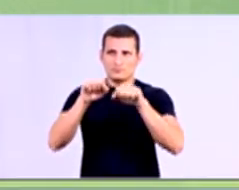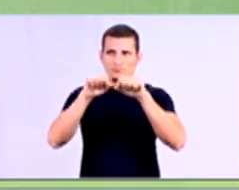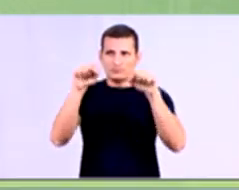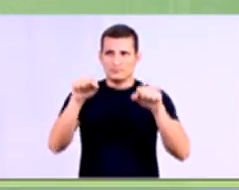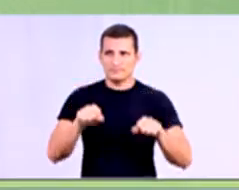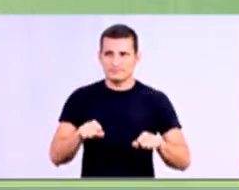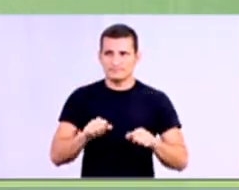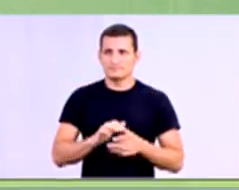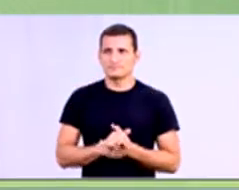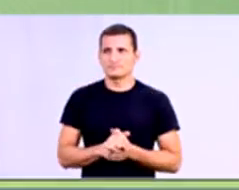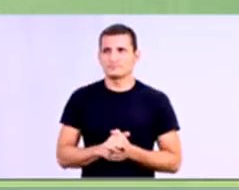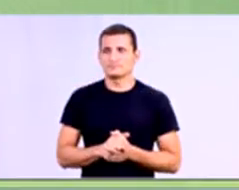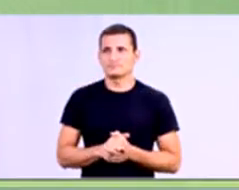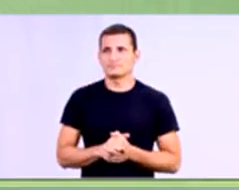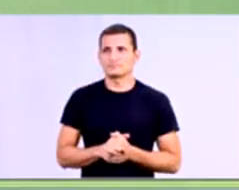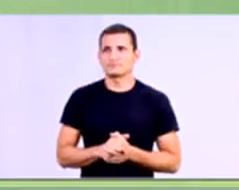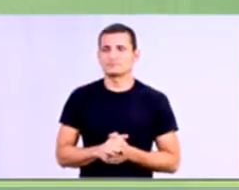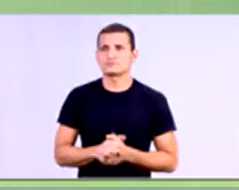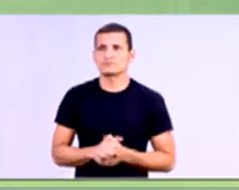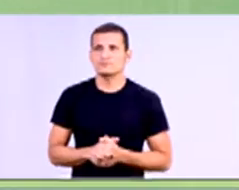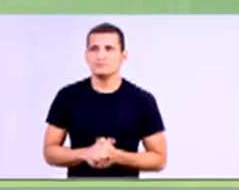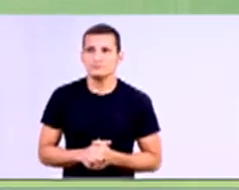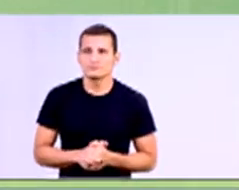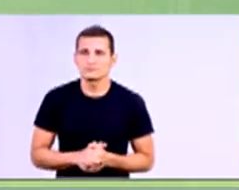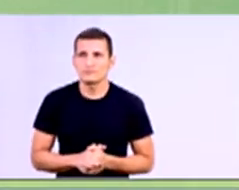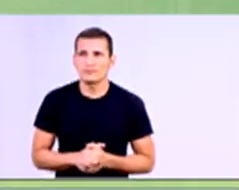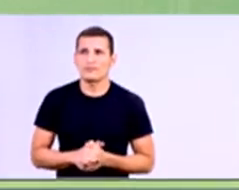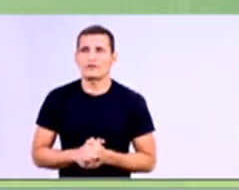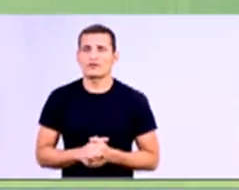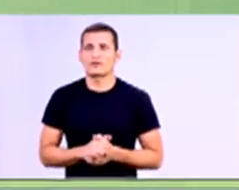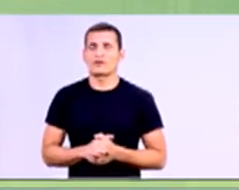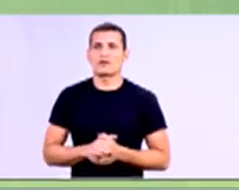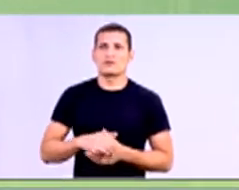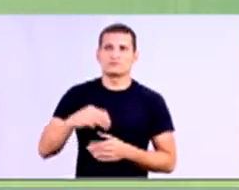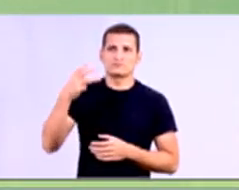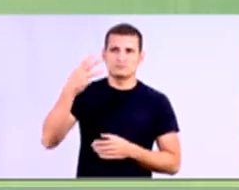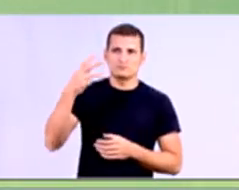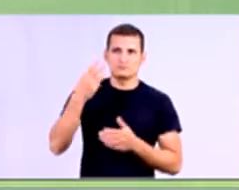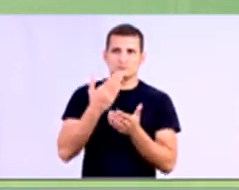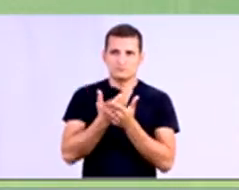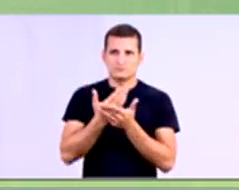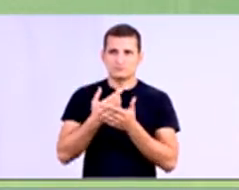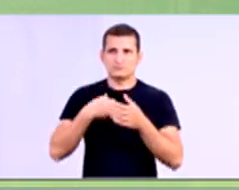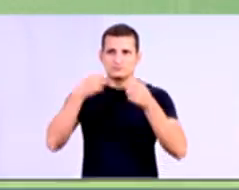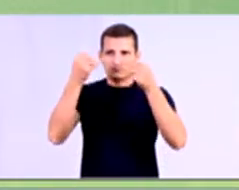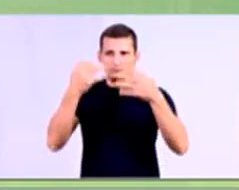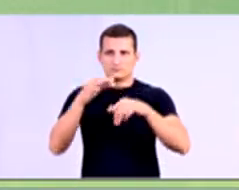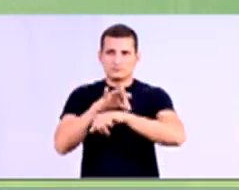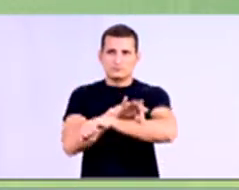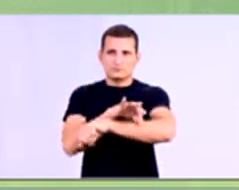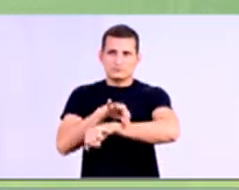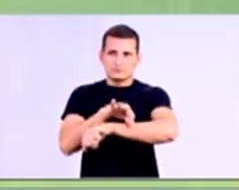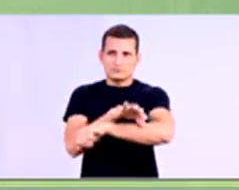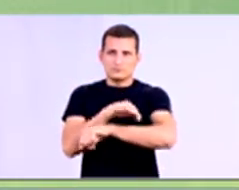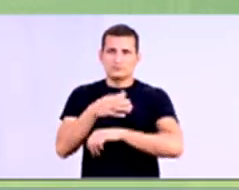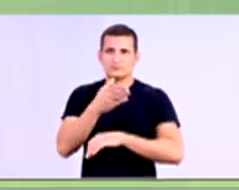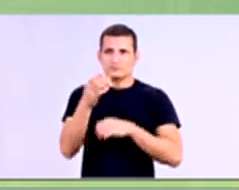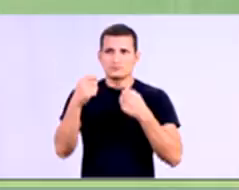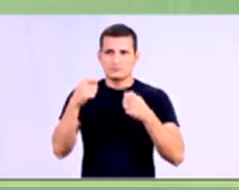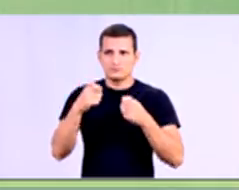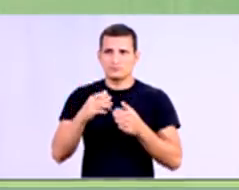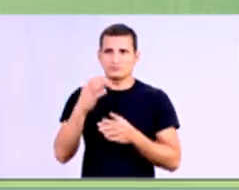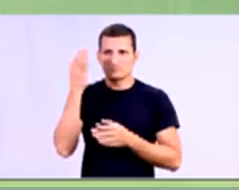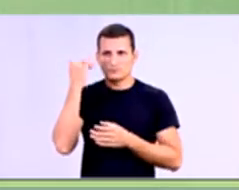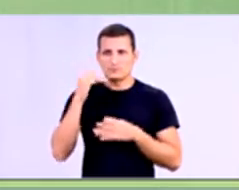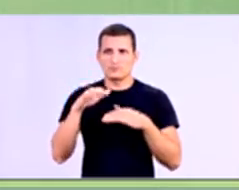sistema. Então, na segunda aula, não, na terceira aula, quando eu falei sobre a arquitetura, onde você deve